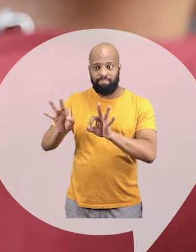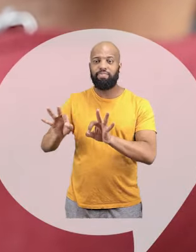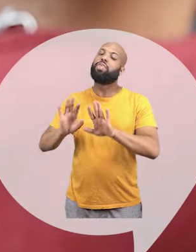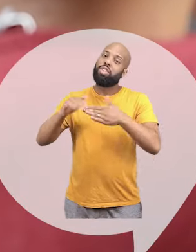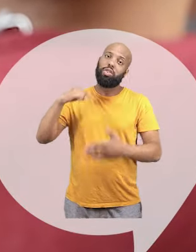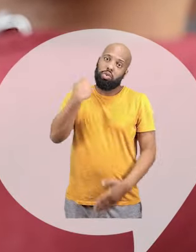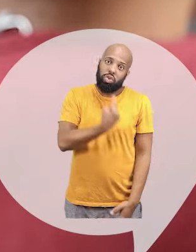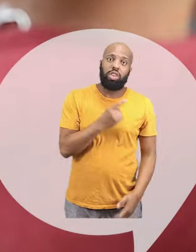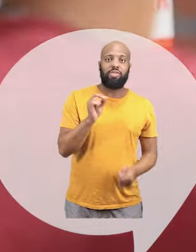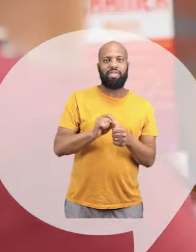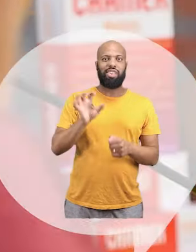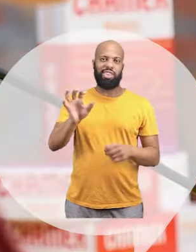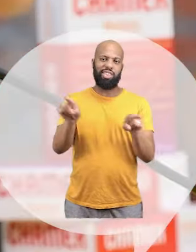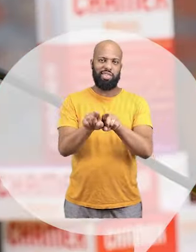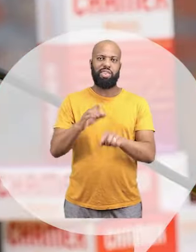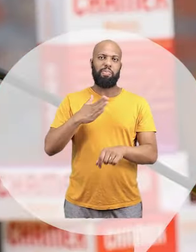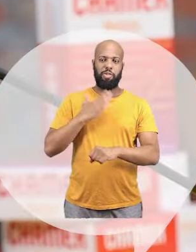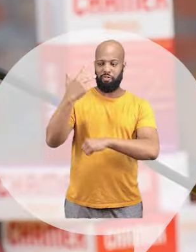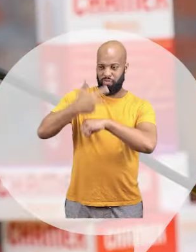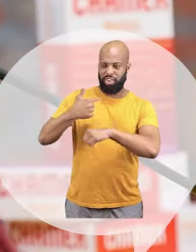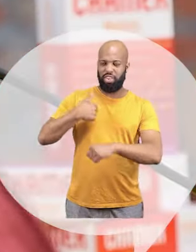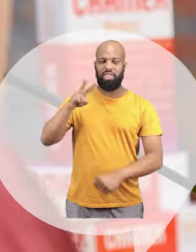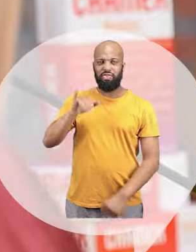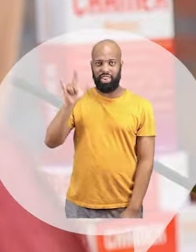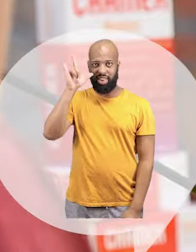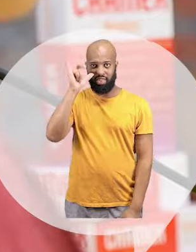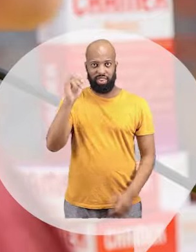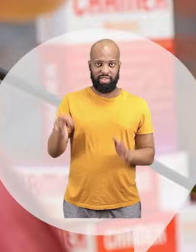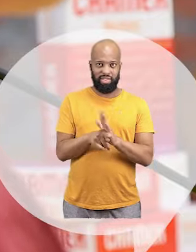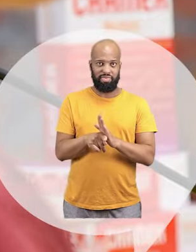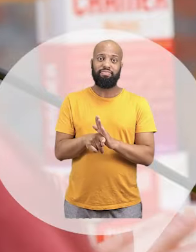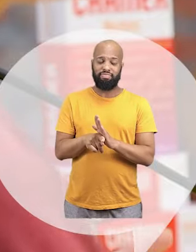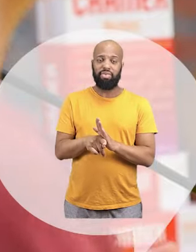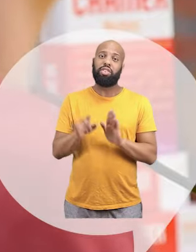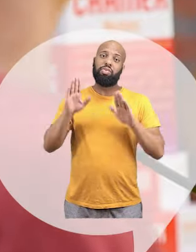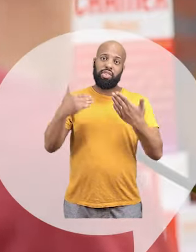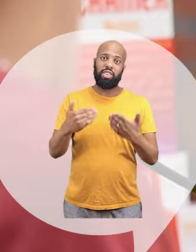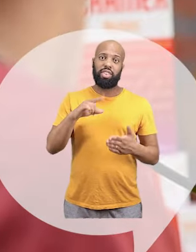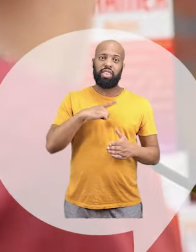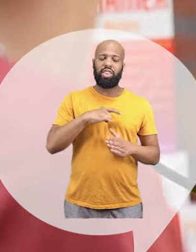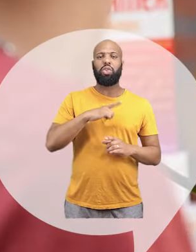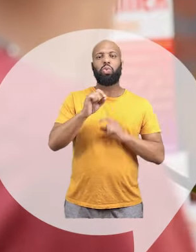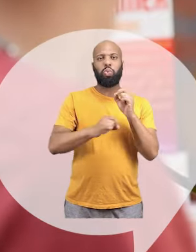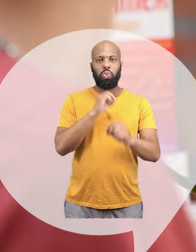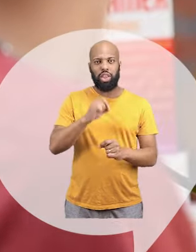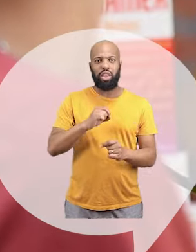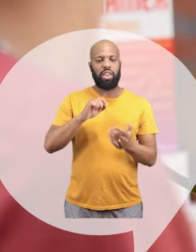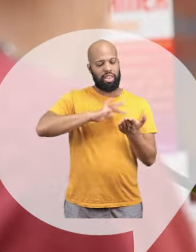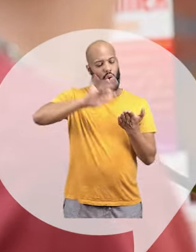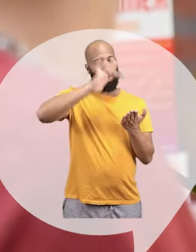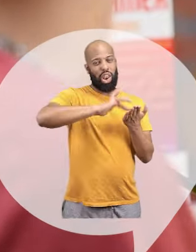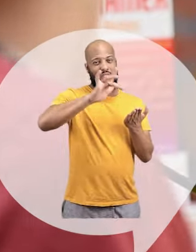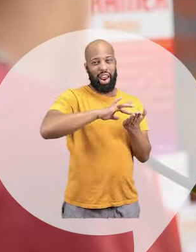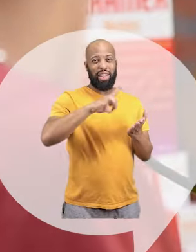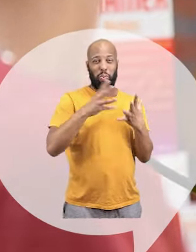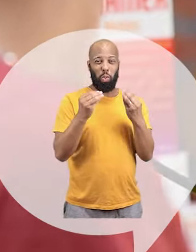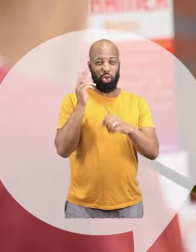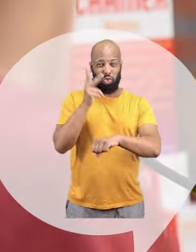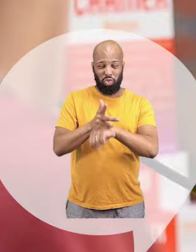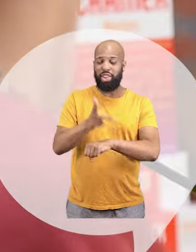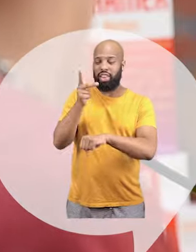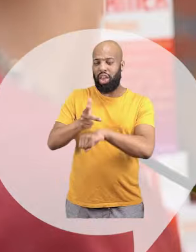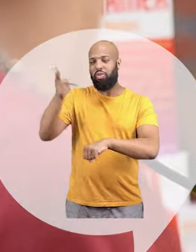é isso cara a gente faz muito isso os meus vídeos quando vou gravar no Instagram na internet eu a minha galeria enche porque tipo